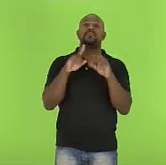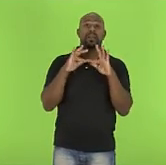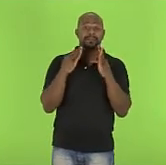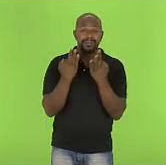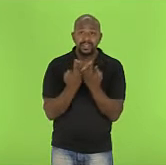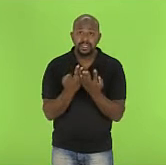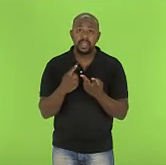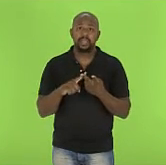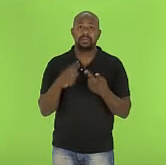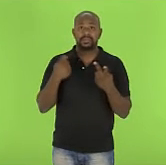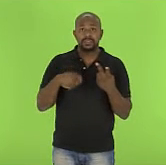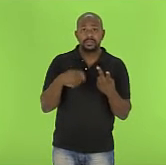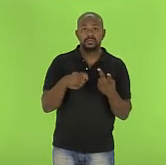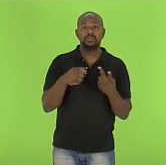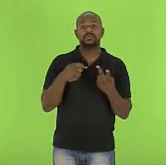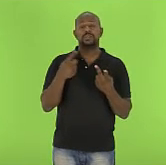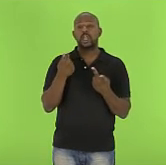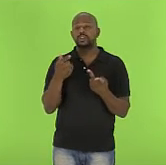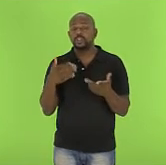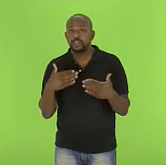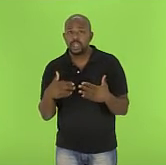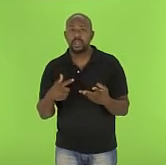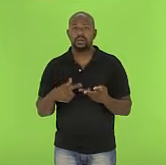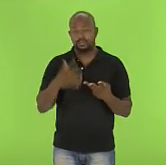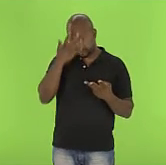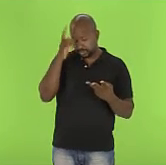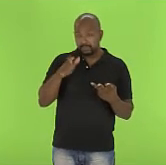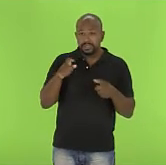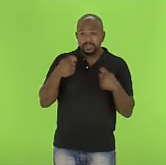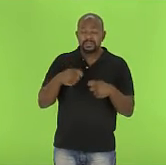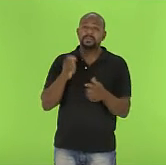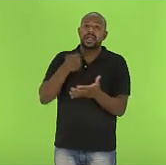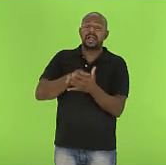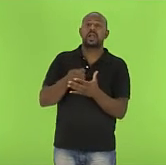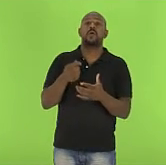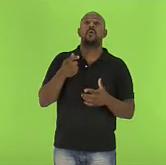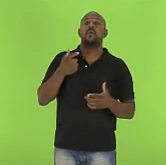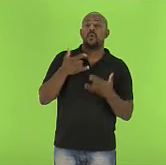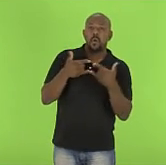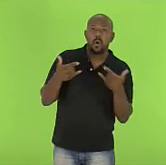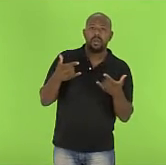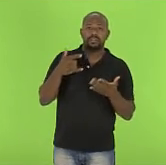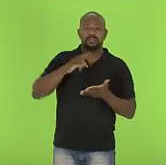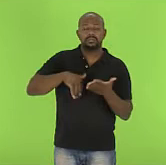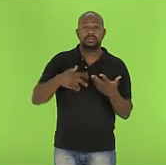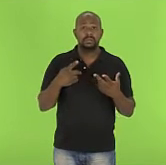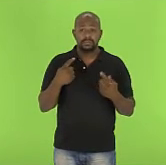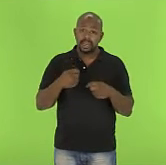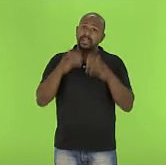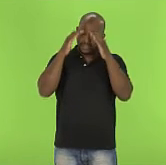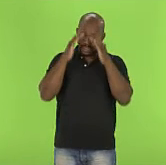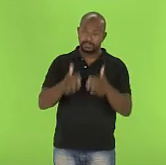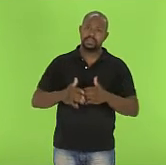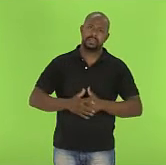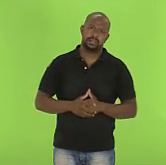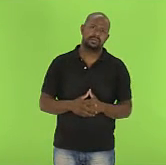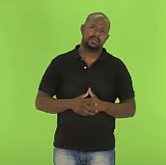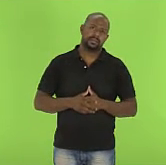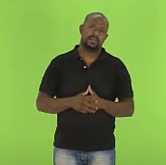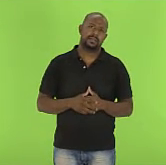Pessoas que têm famílias, pessoas que precisam ganhar dinheiro, pessoas que precisam pagar suas contas, pessoas que merecem respeito.